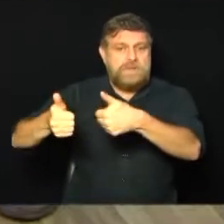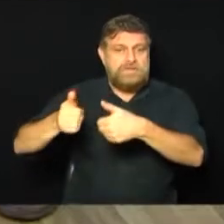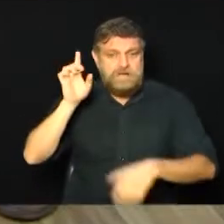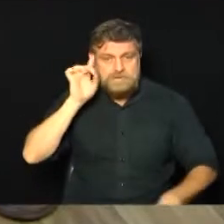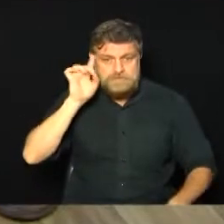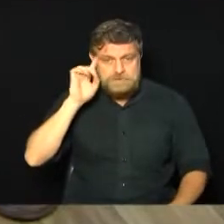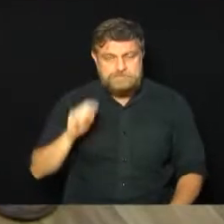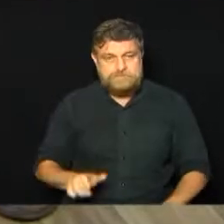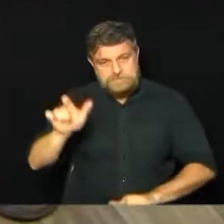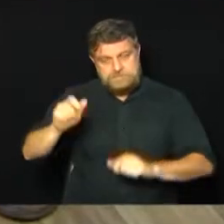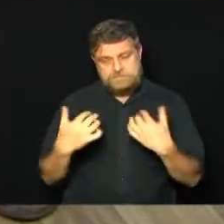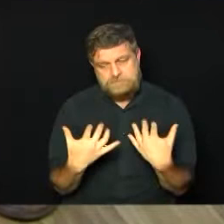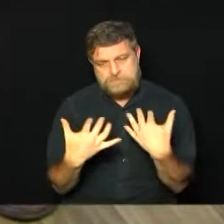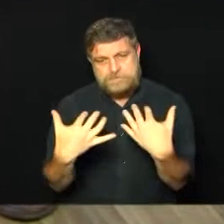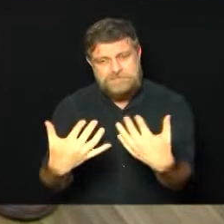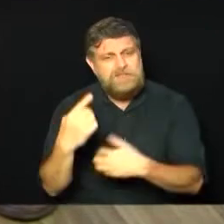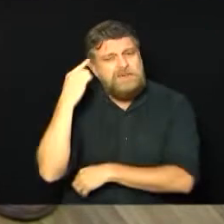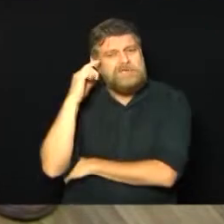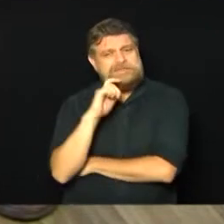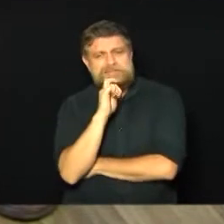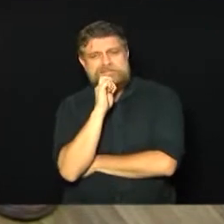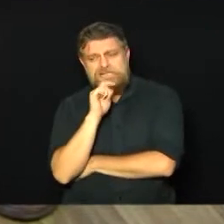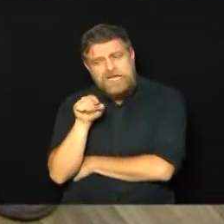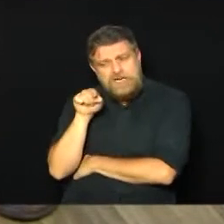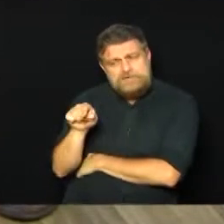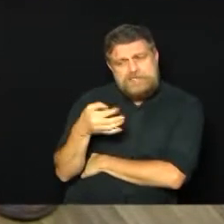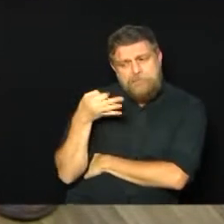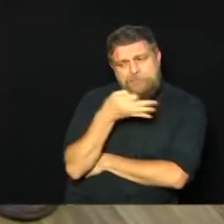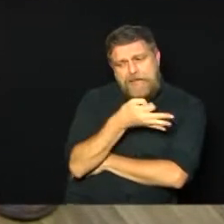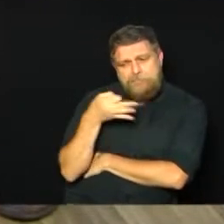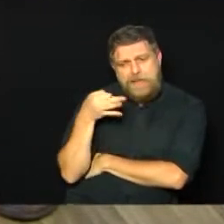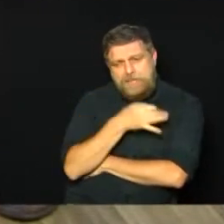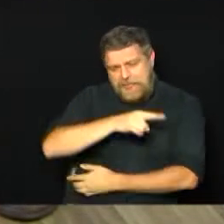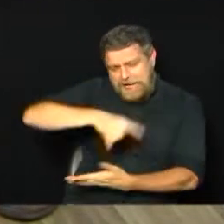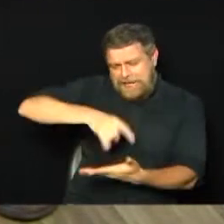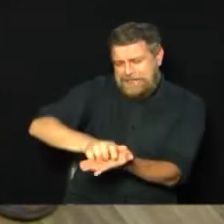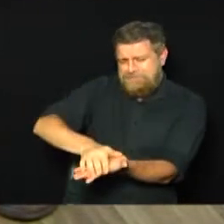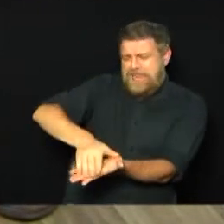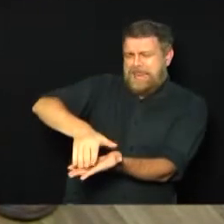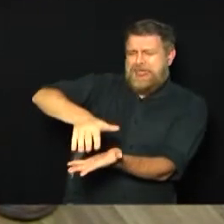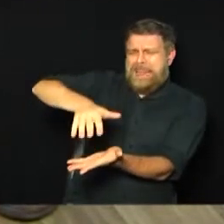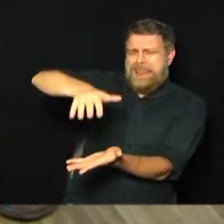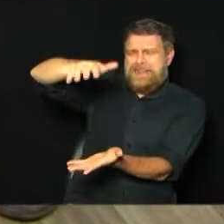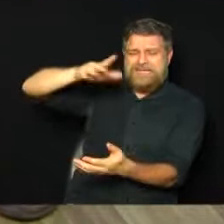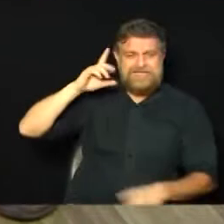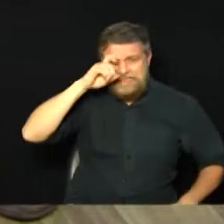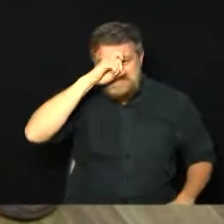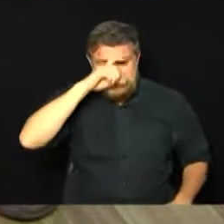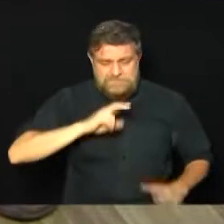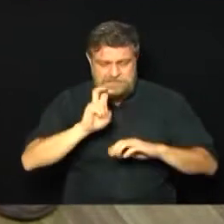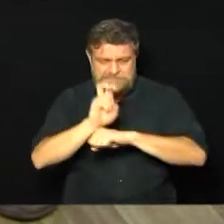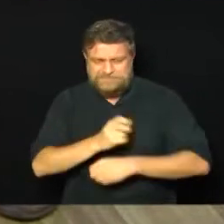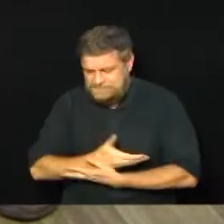quem está nos acompanhando e pode pensar, mas vocês estão falando de burocracia, que é difícil fazer uma inscrição na creche,